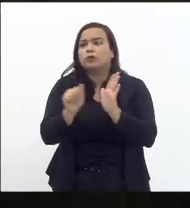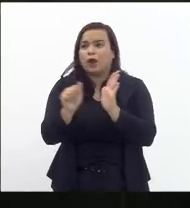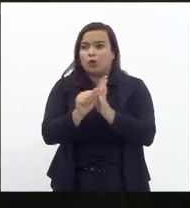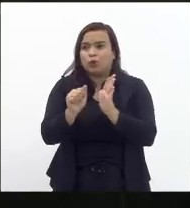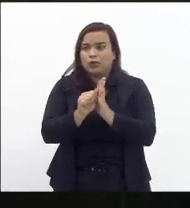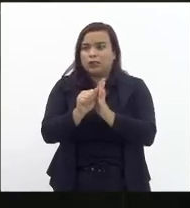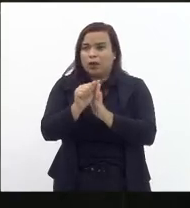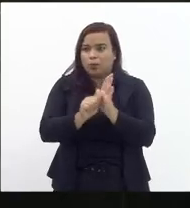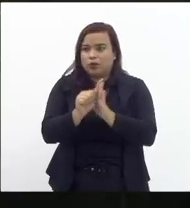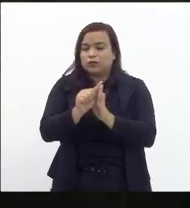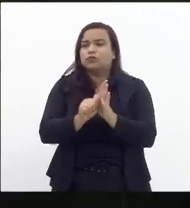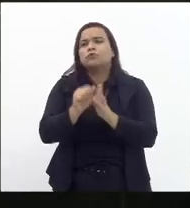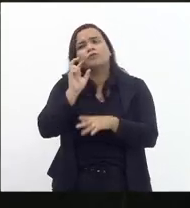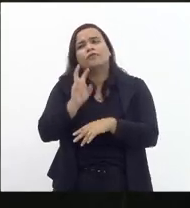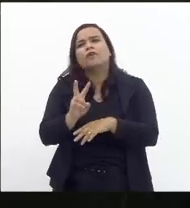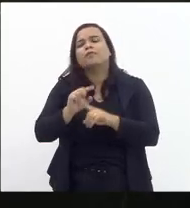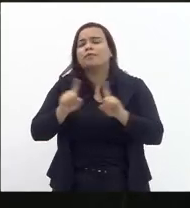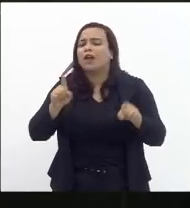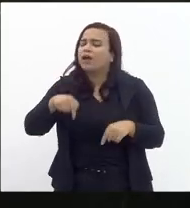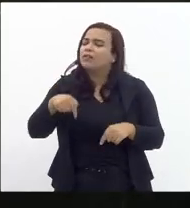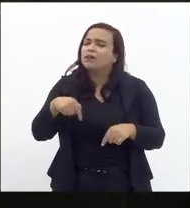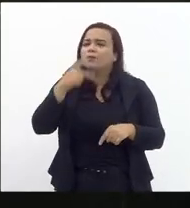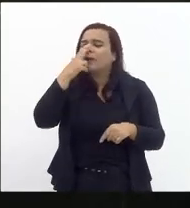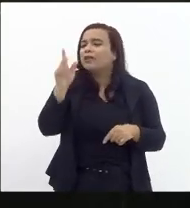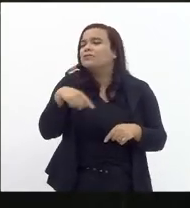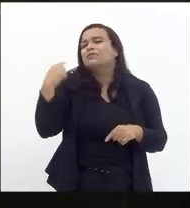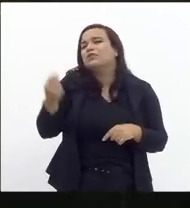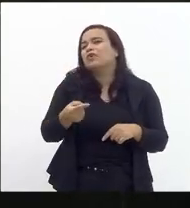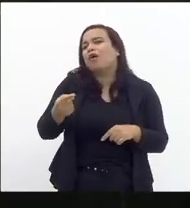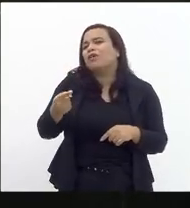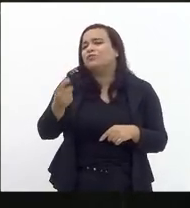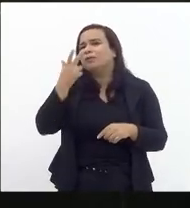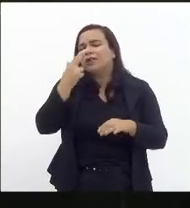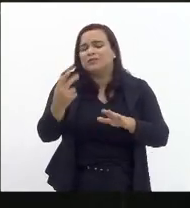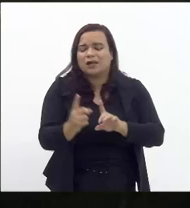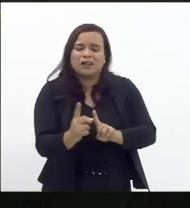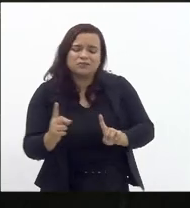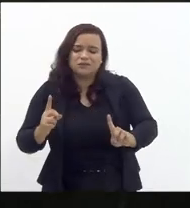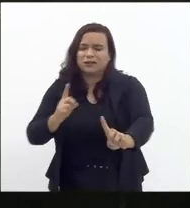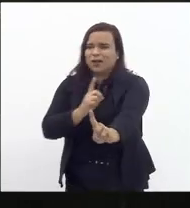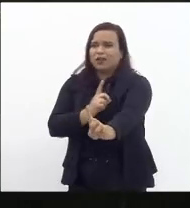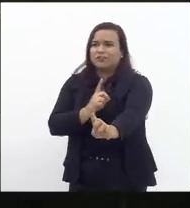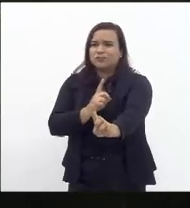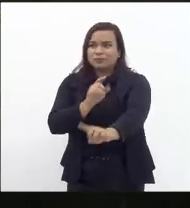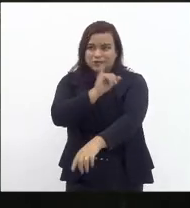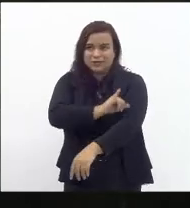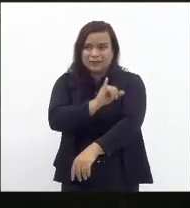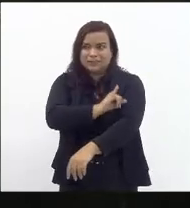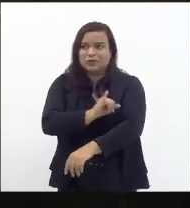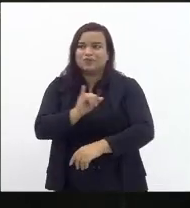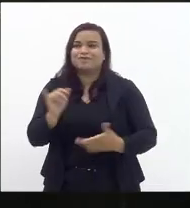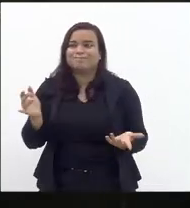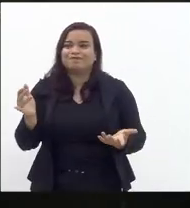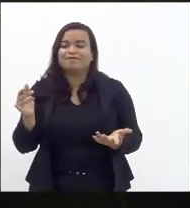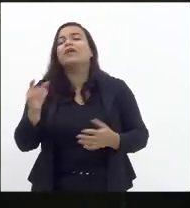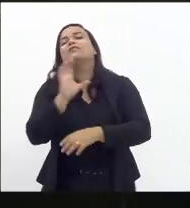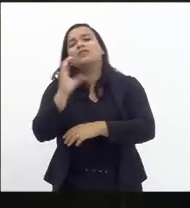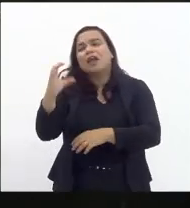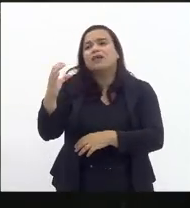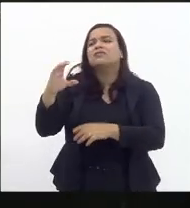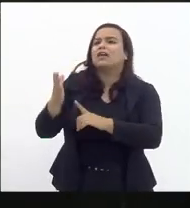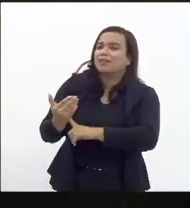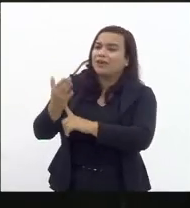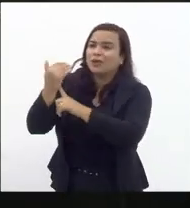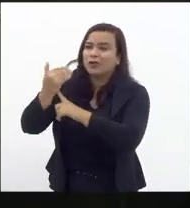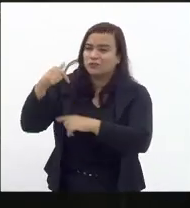incipiente naquilo que nós devíamos estar na frente de todos, que é ciência e tecnologia. Porque aqui